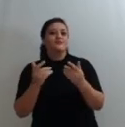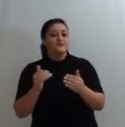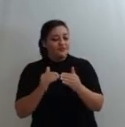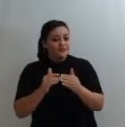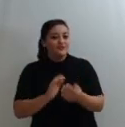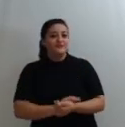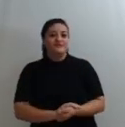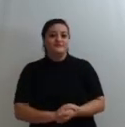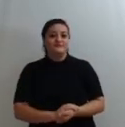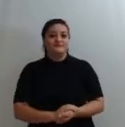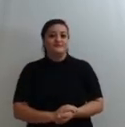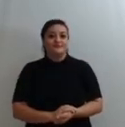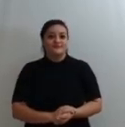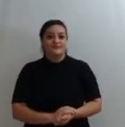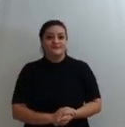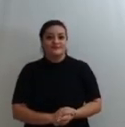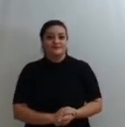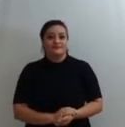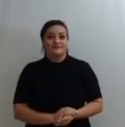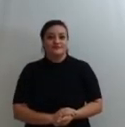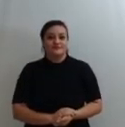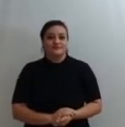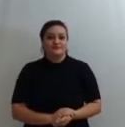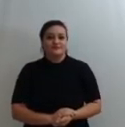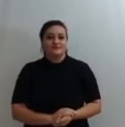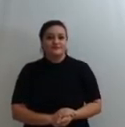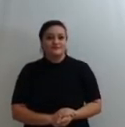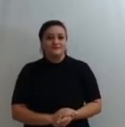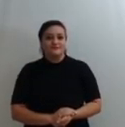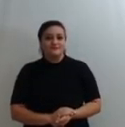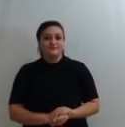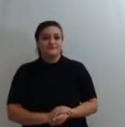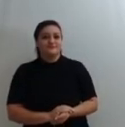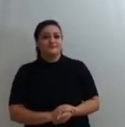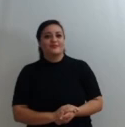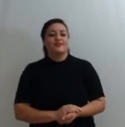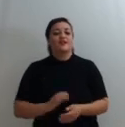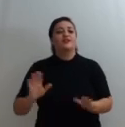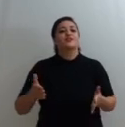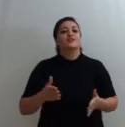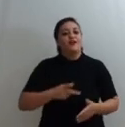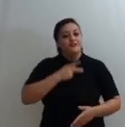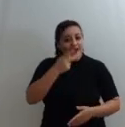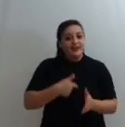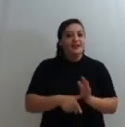Eu concordo. Tem aí, já até me manifestei.